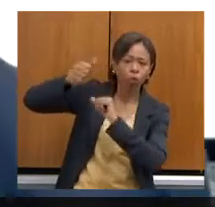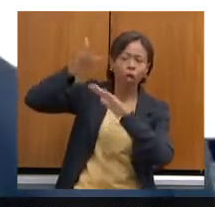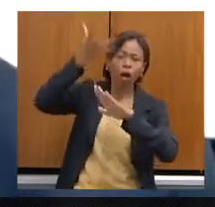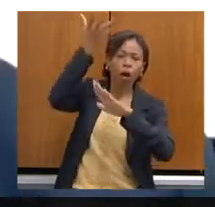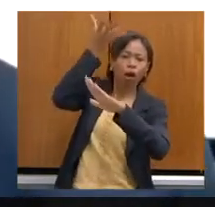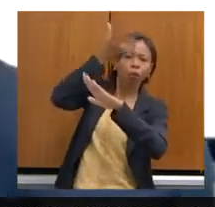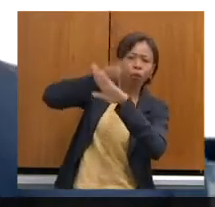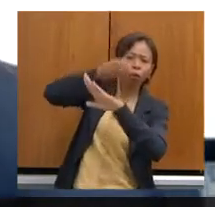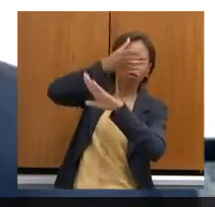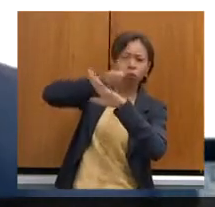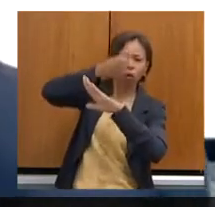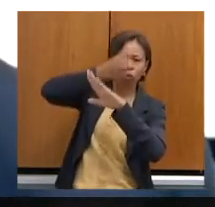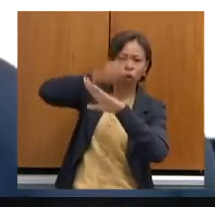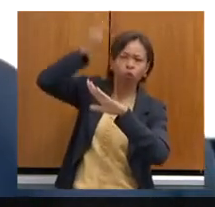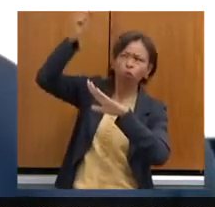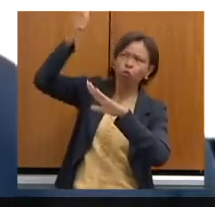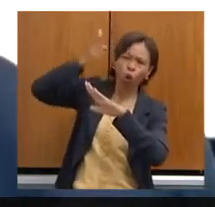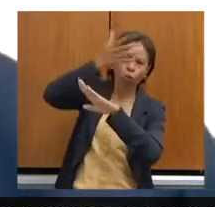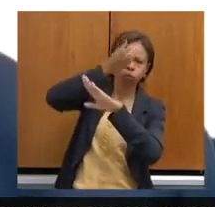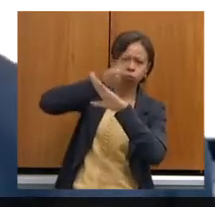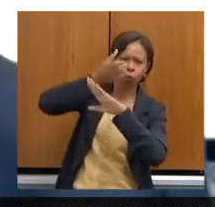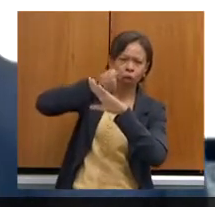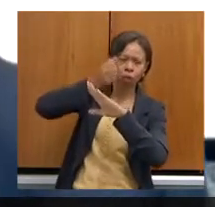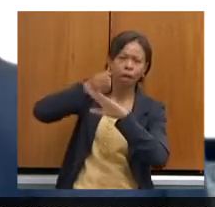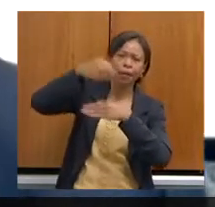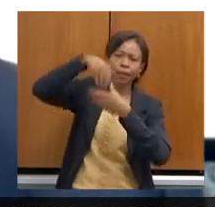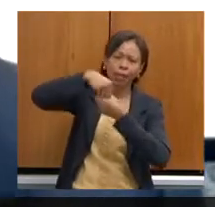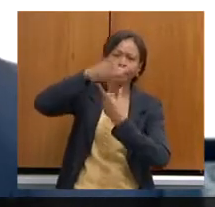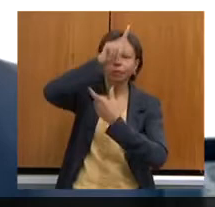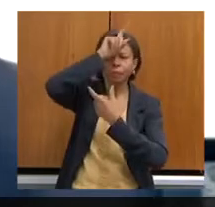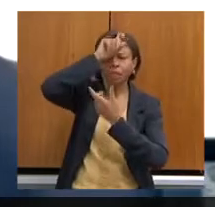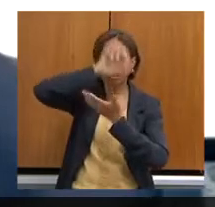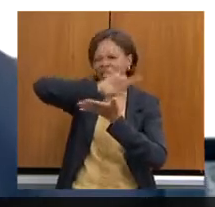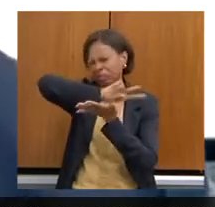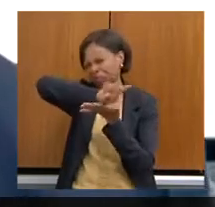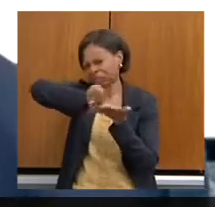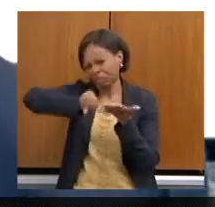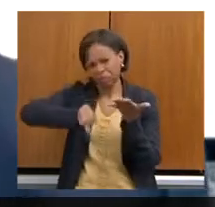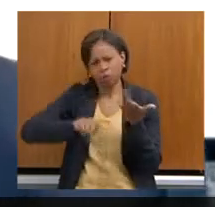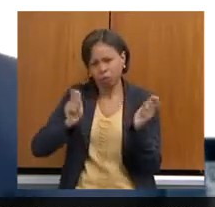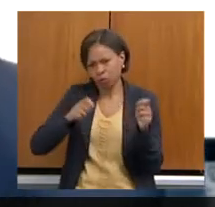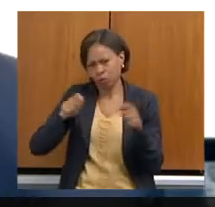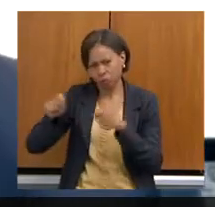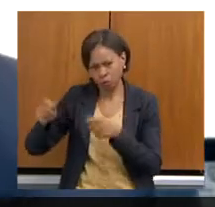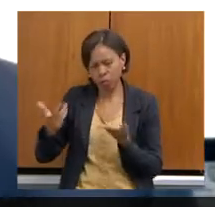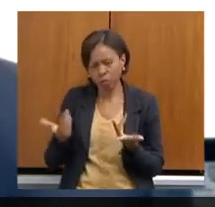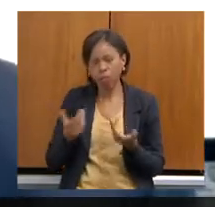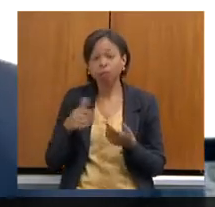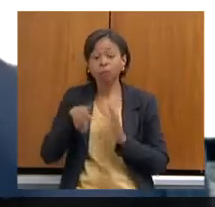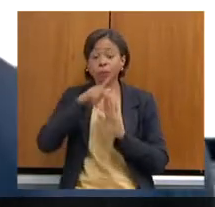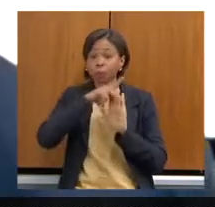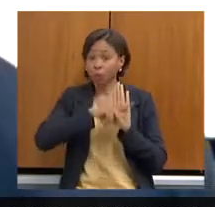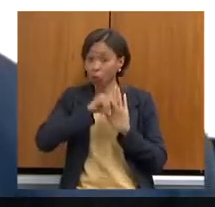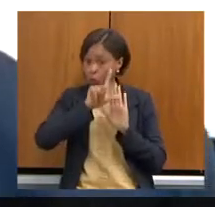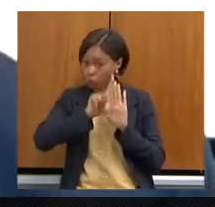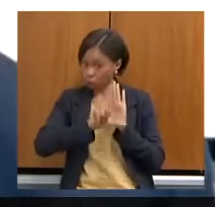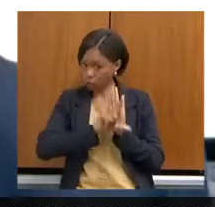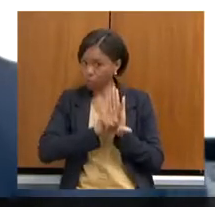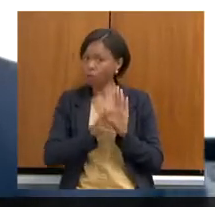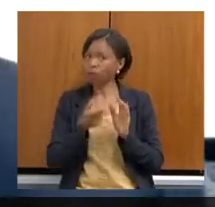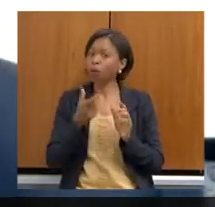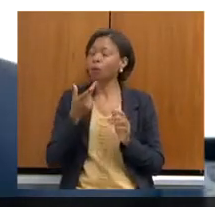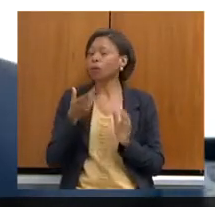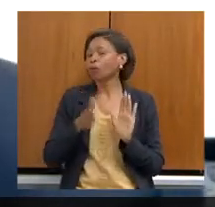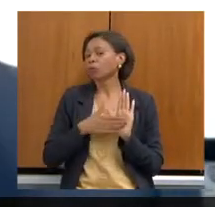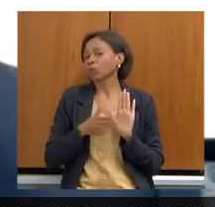troca de autoclaves enfim as possibilidades são várias o nosso projeto ele propõe como é que se pop e nome de